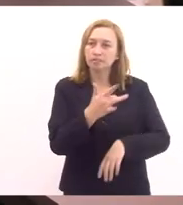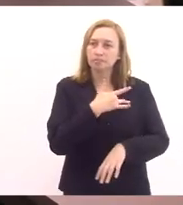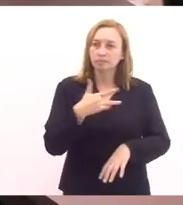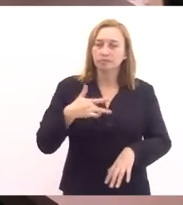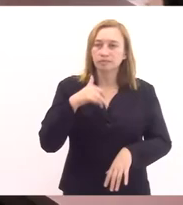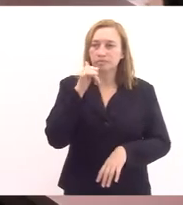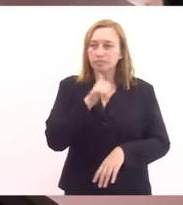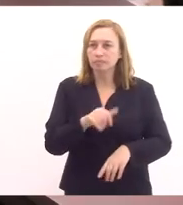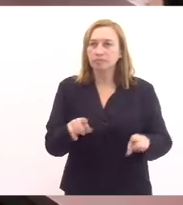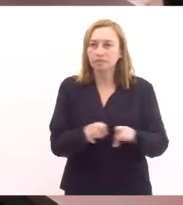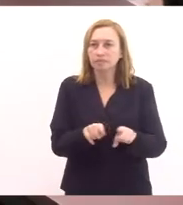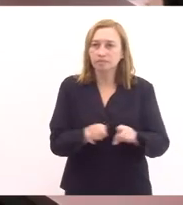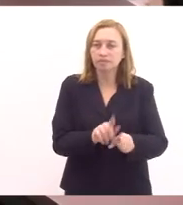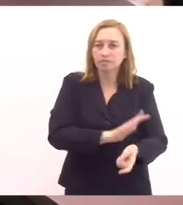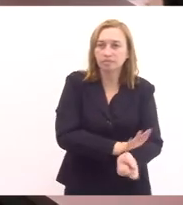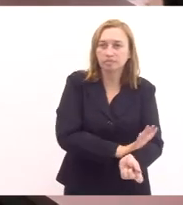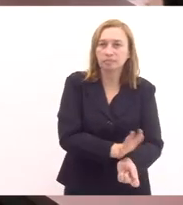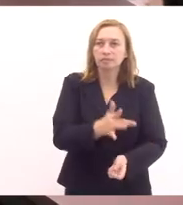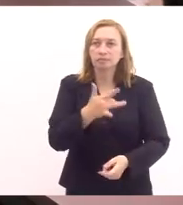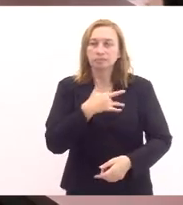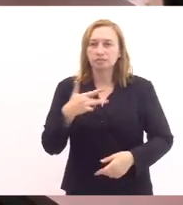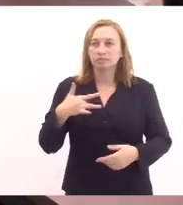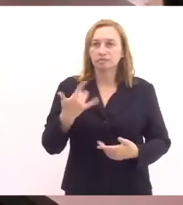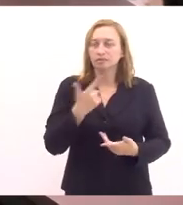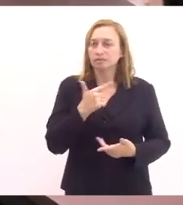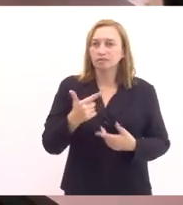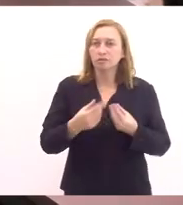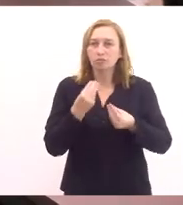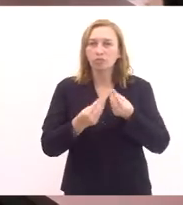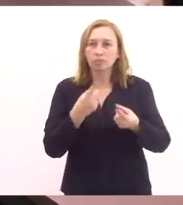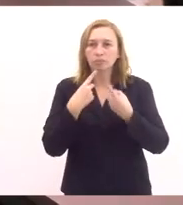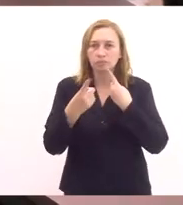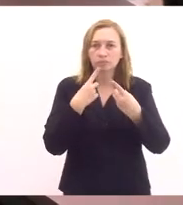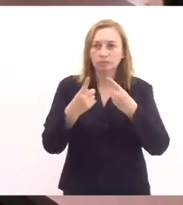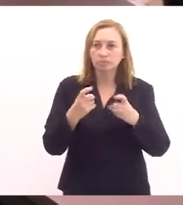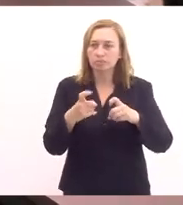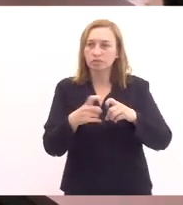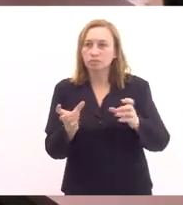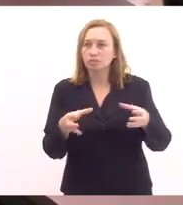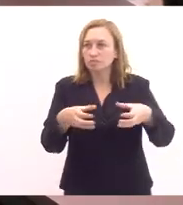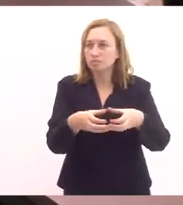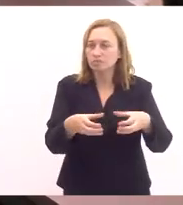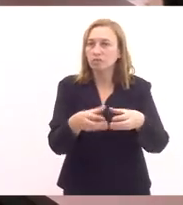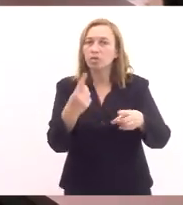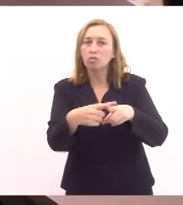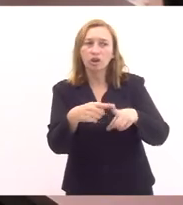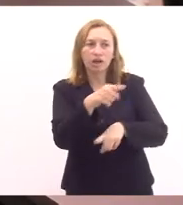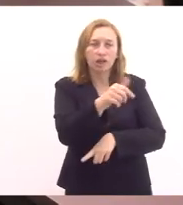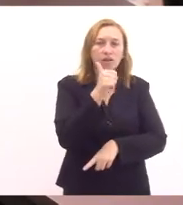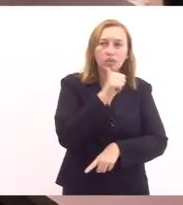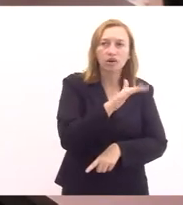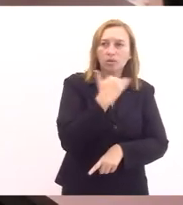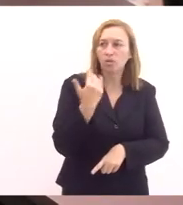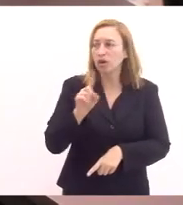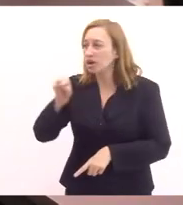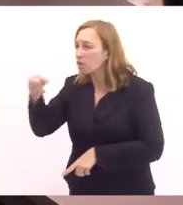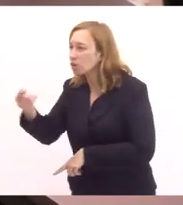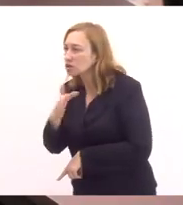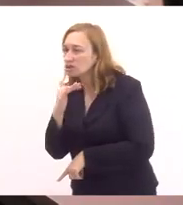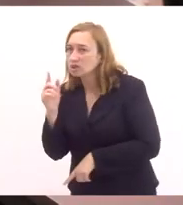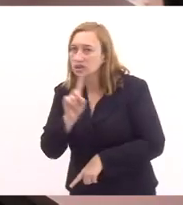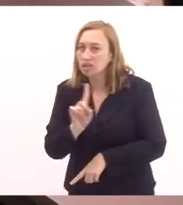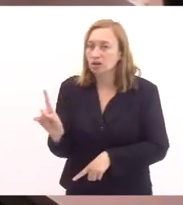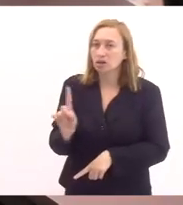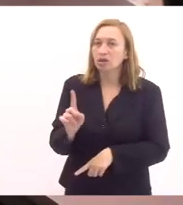da Mulher a gente tem que trazer o resto de mim saúde eu não tenho como discutir com a equipe médica porquê que aquela mulher morreu EA outra não